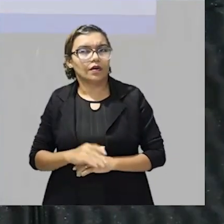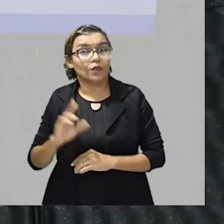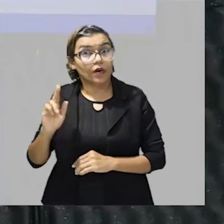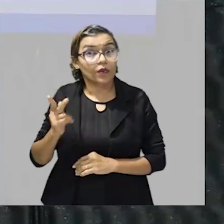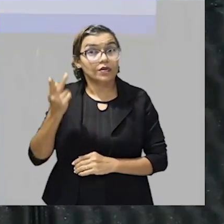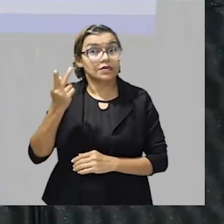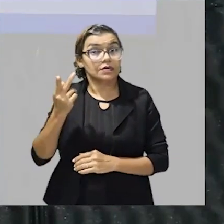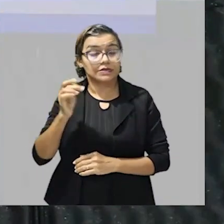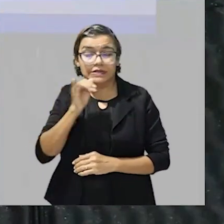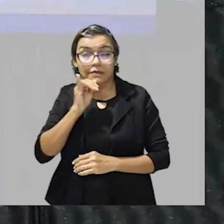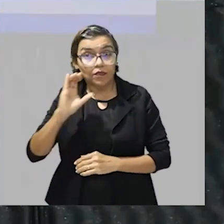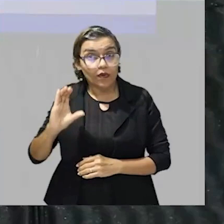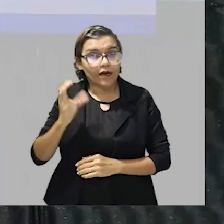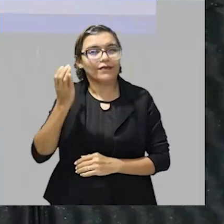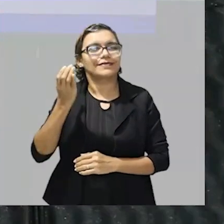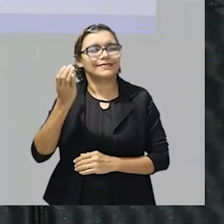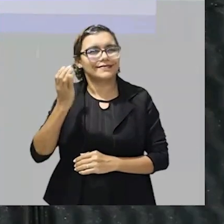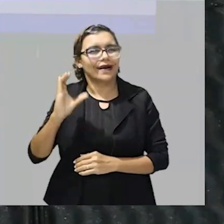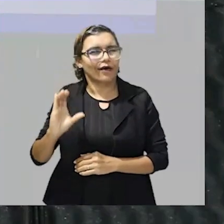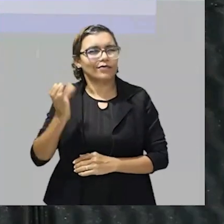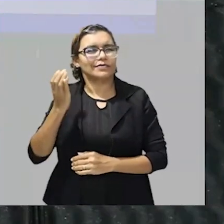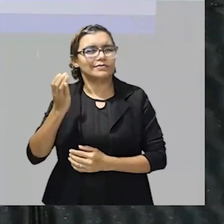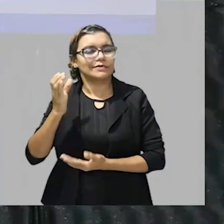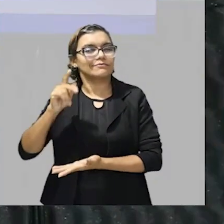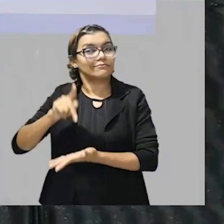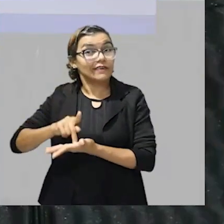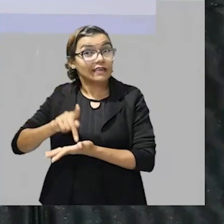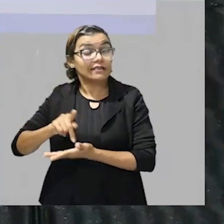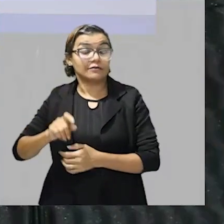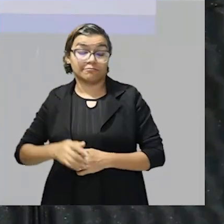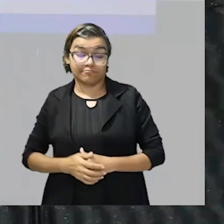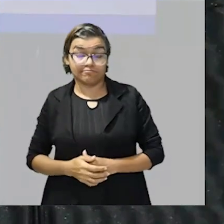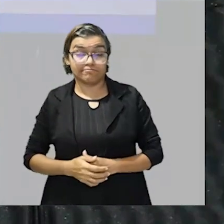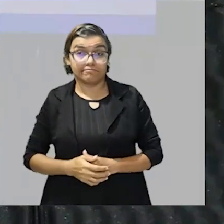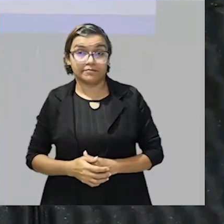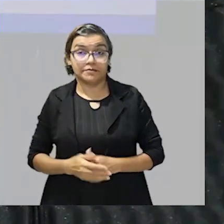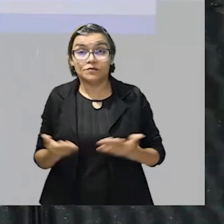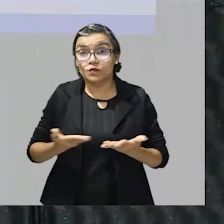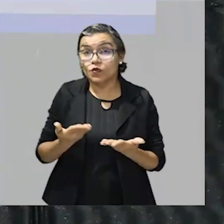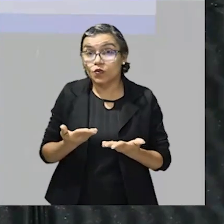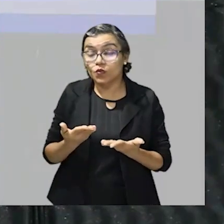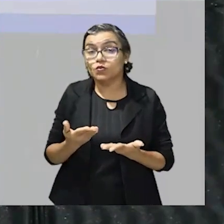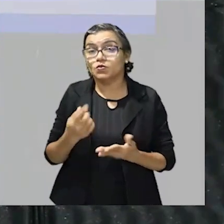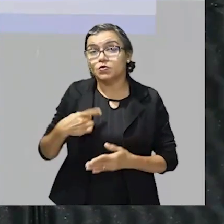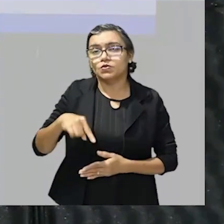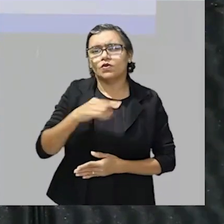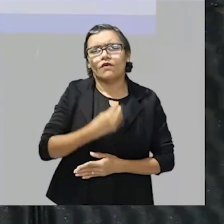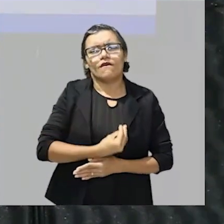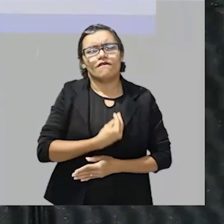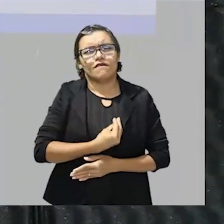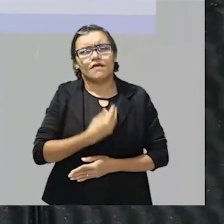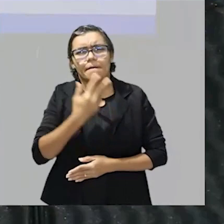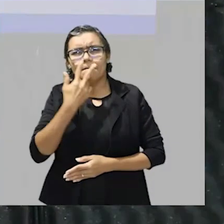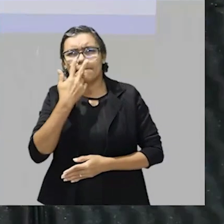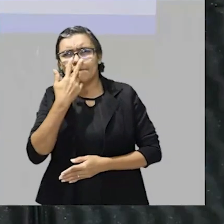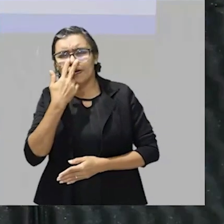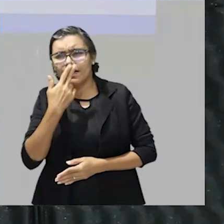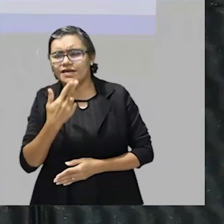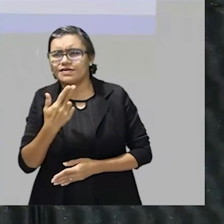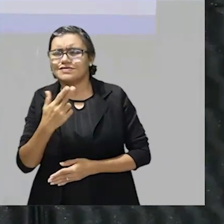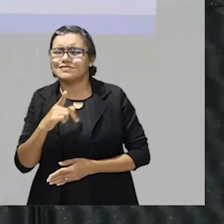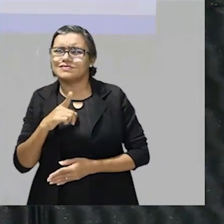ou fato eu vou dar um exemplo bem prático hoje em dia nós estamos vivendo um período assim de muita intolerância